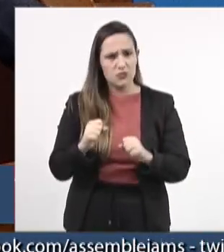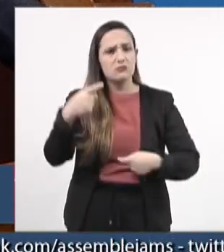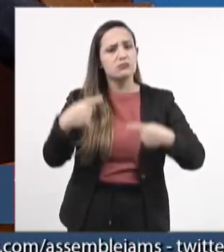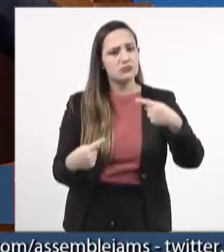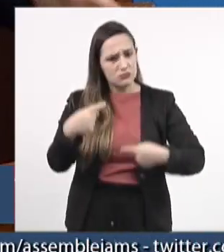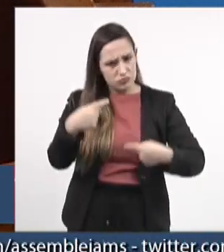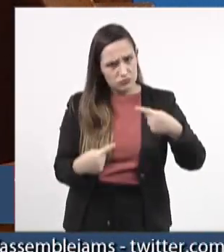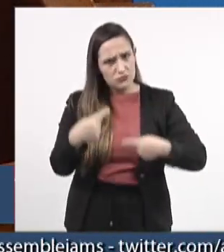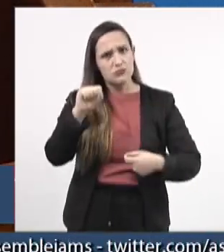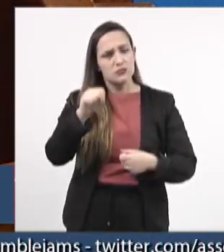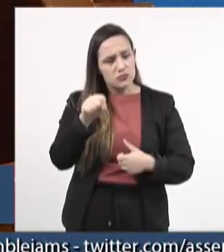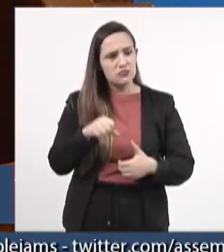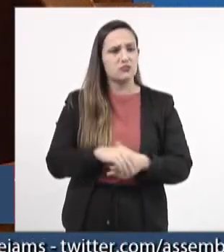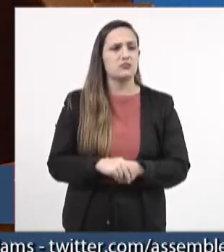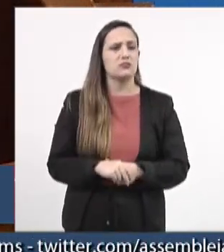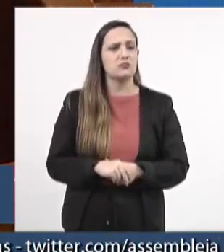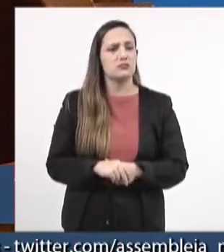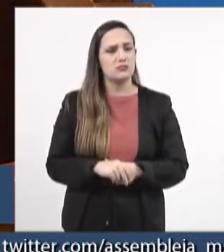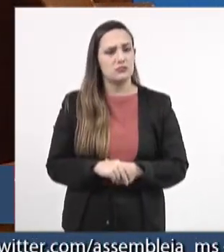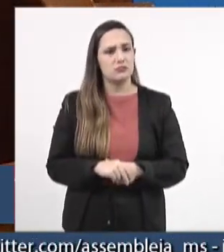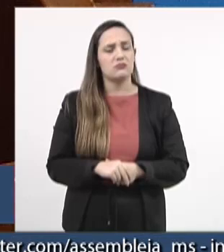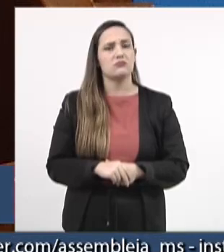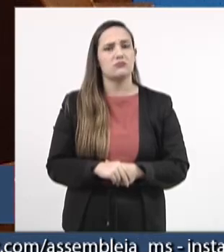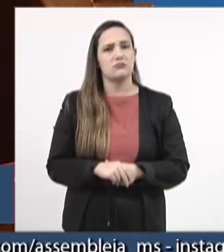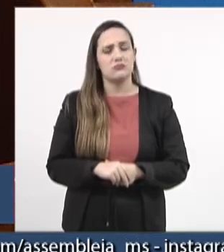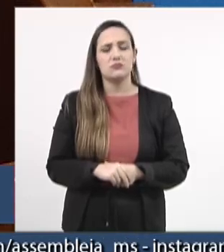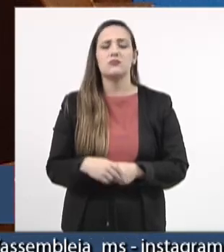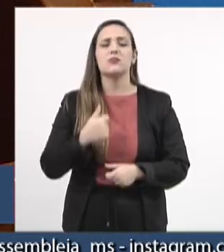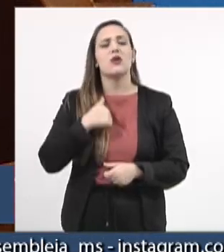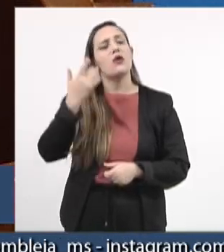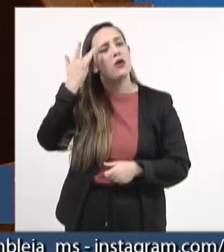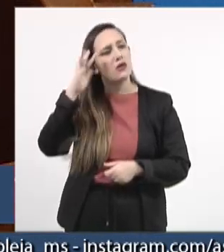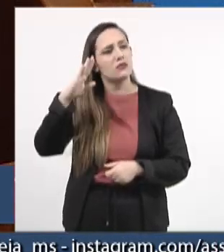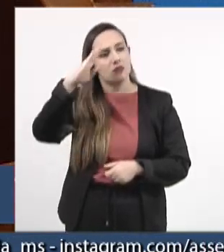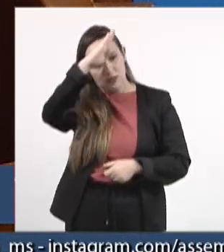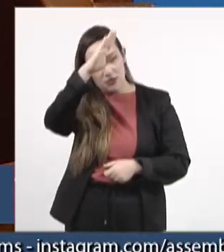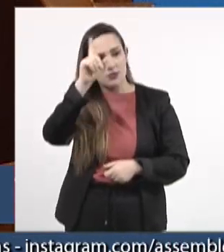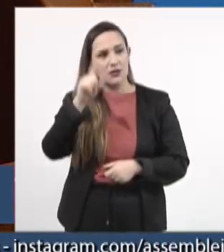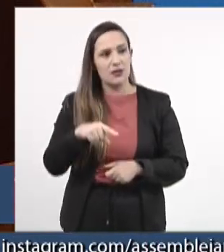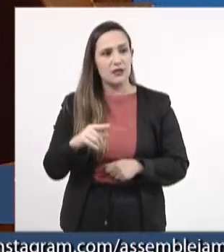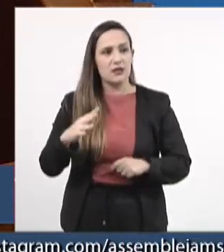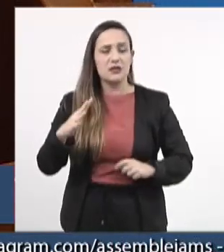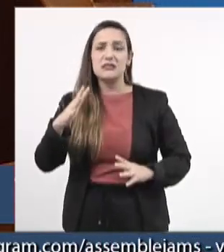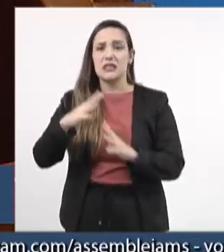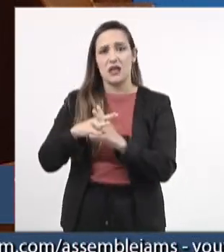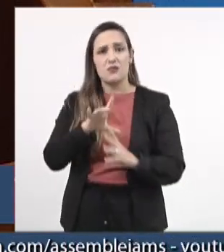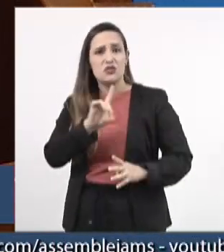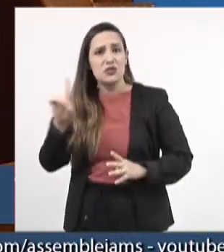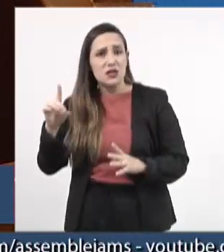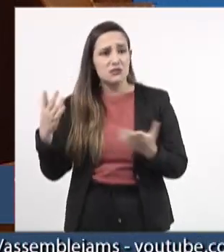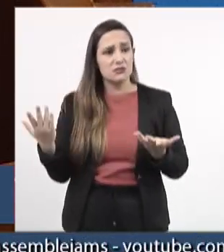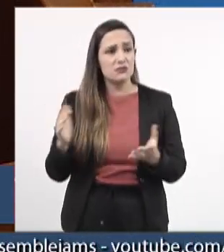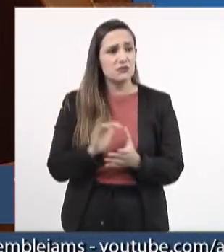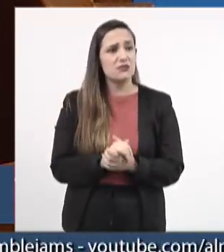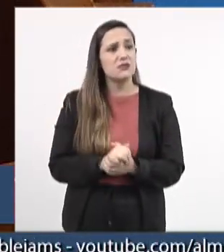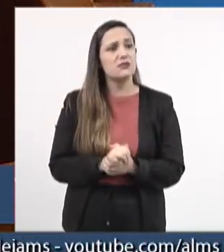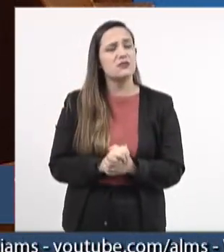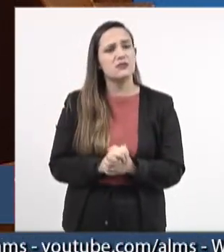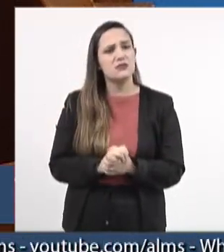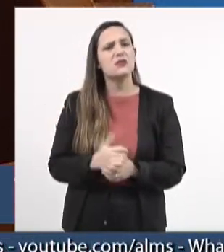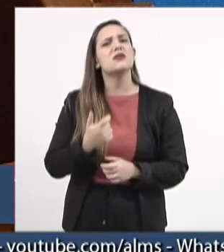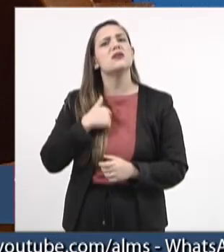de aula, e dizer o seguinte: eu acho que o Bolsonaro é de extrema direita, eu acho que ele